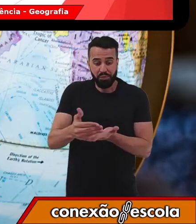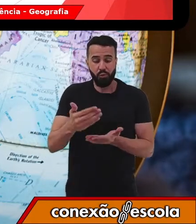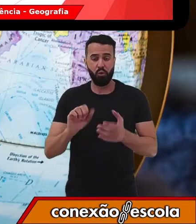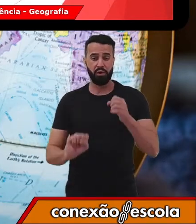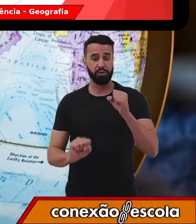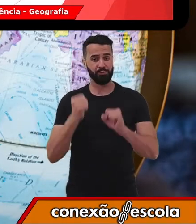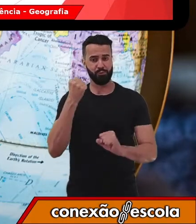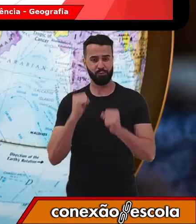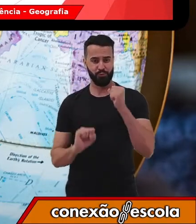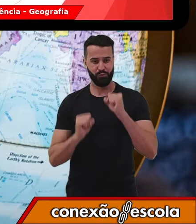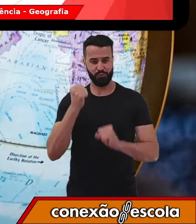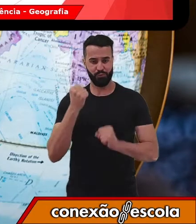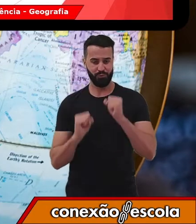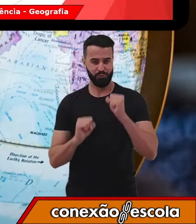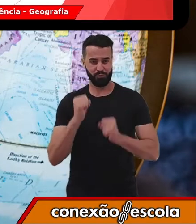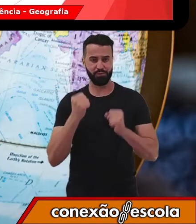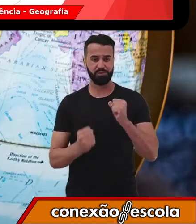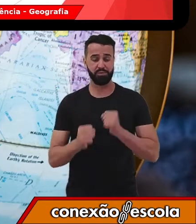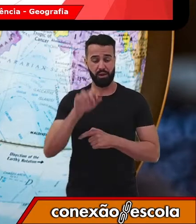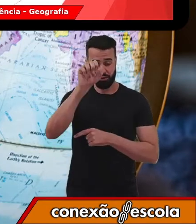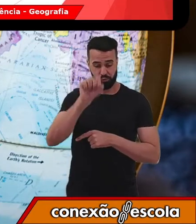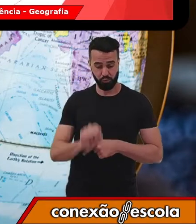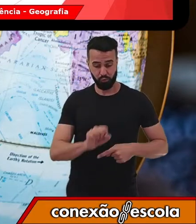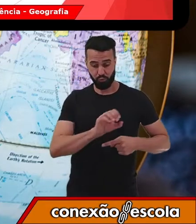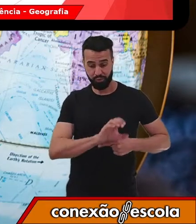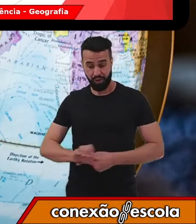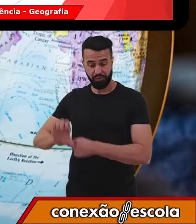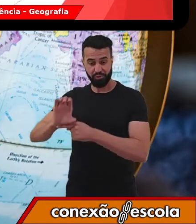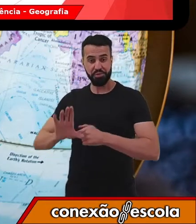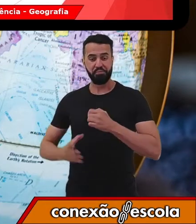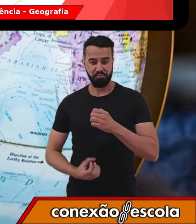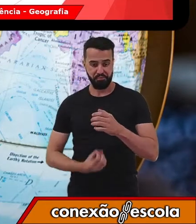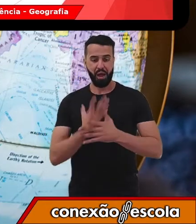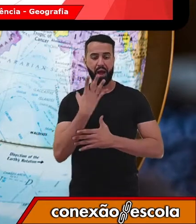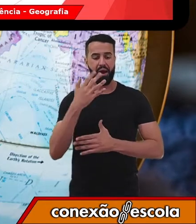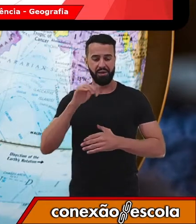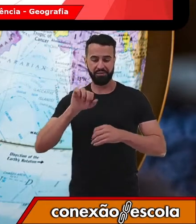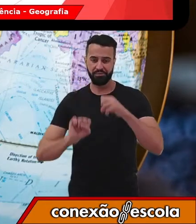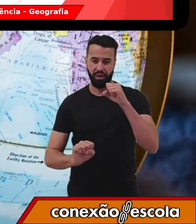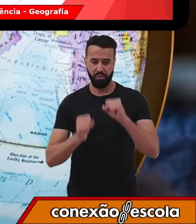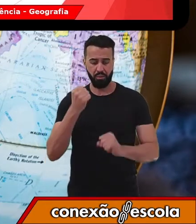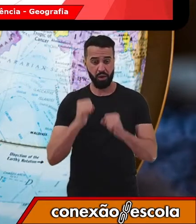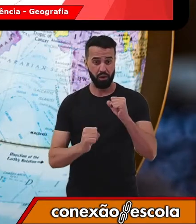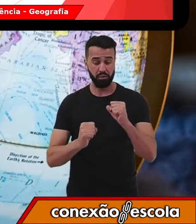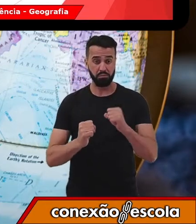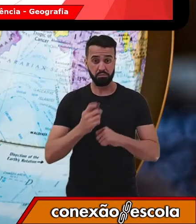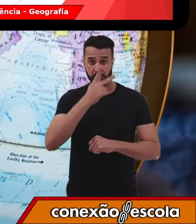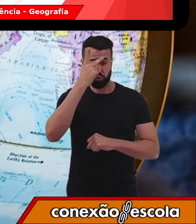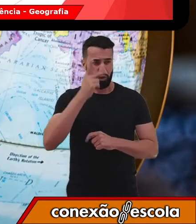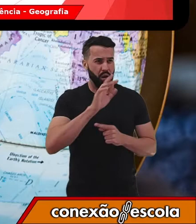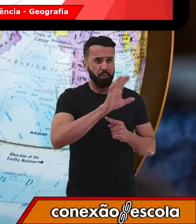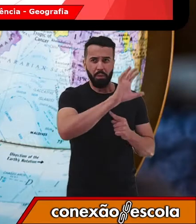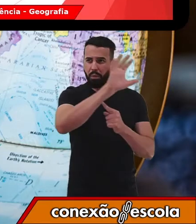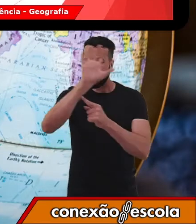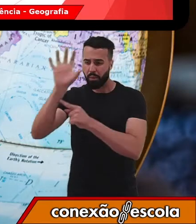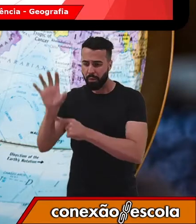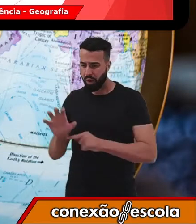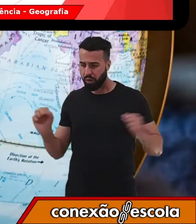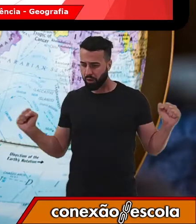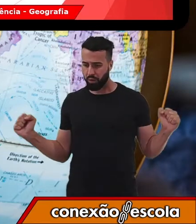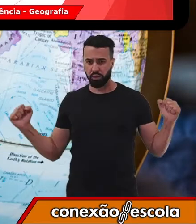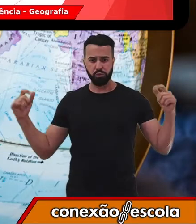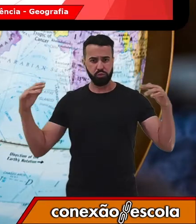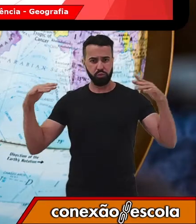de indústrias na região sudeste motivou a migração, fez com que várias pessoas buscassem o